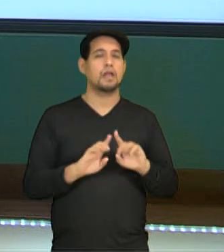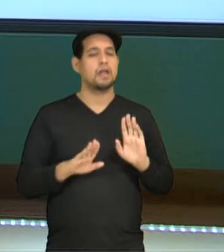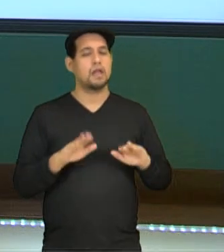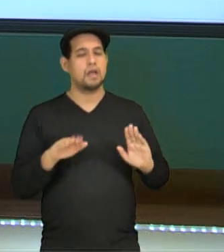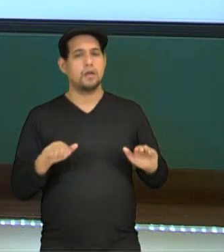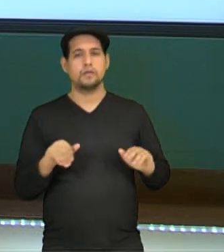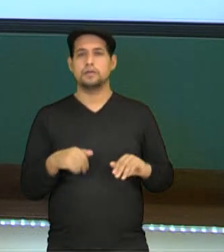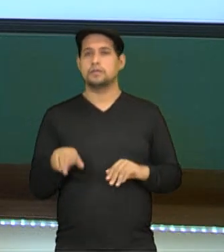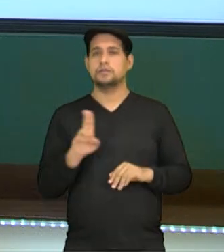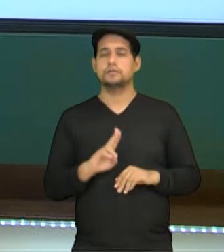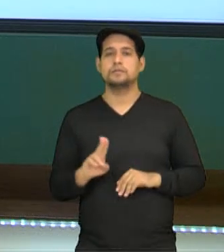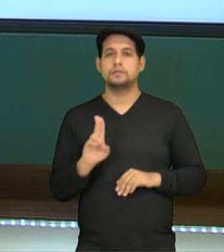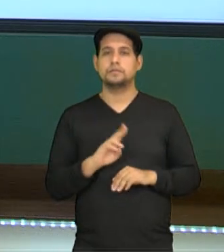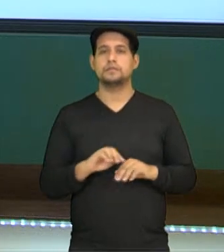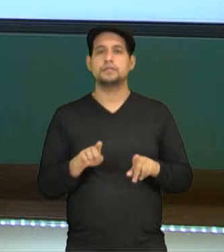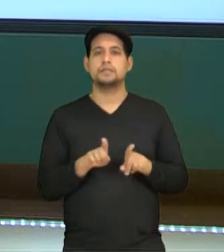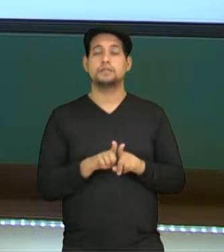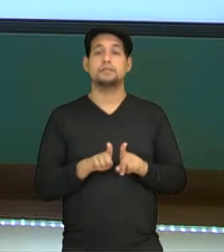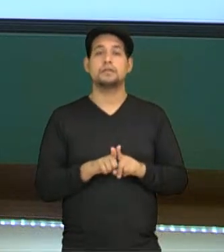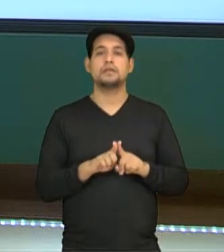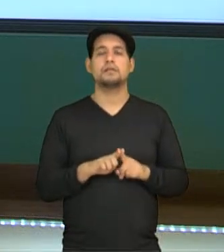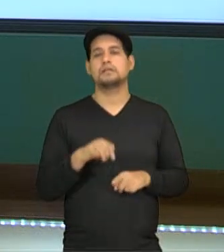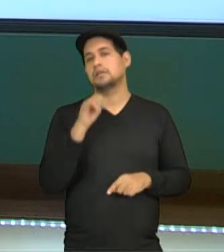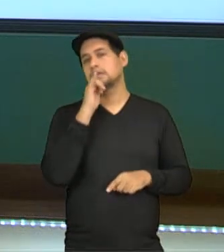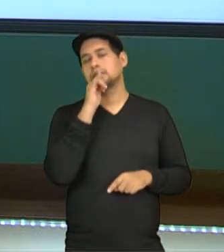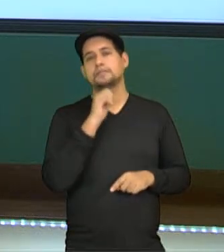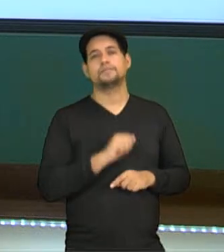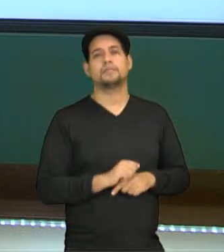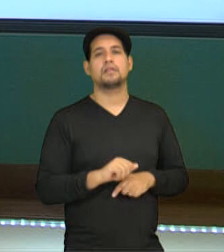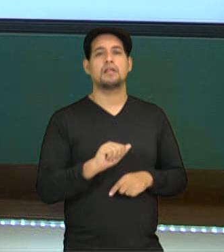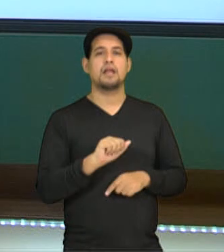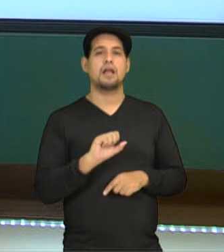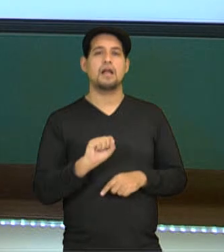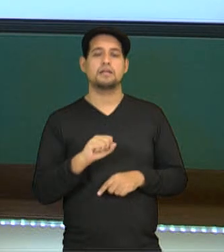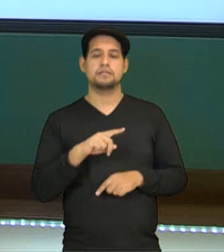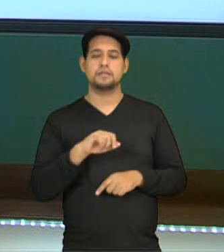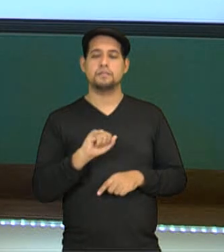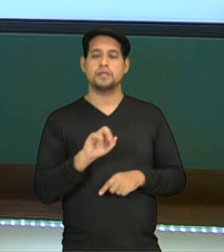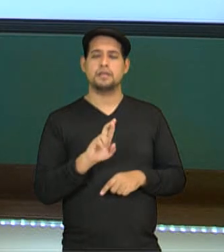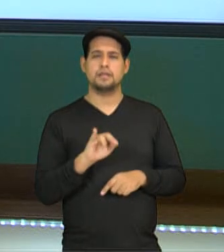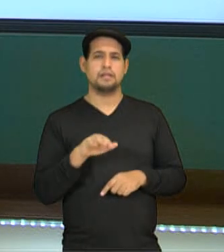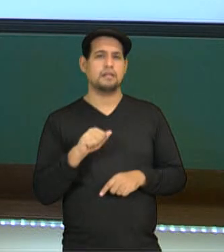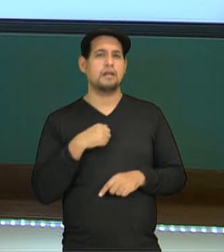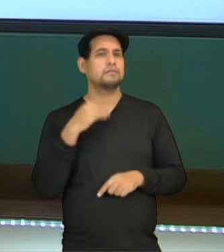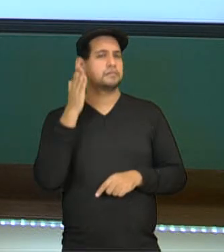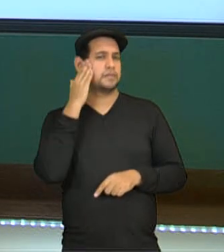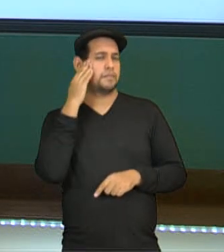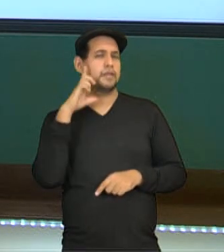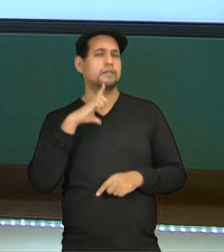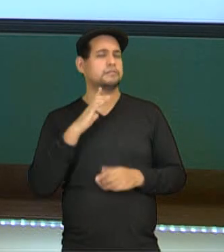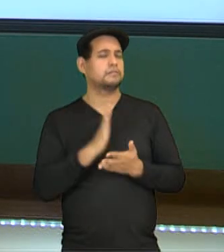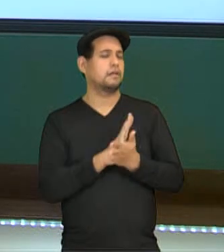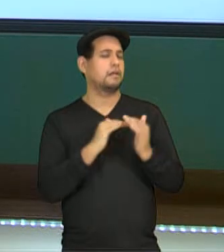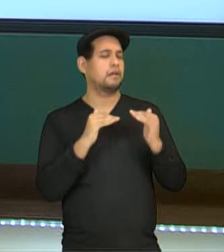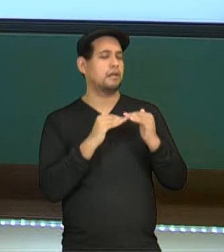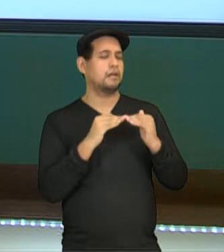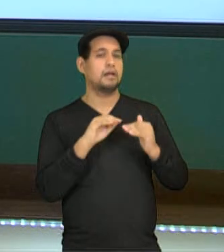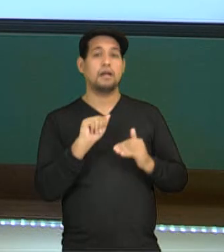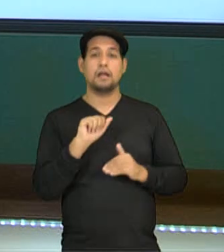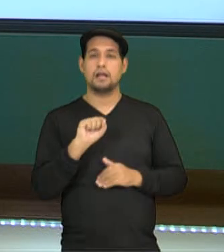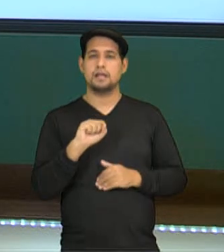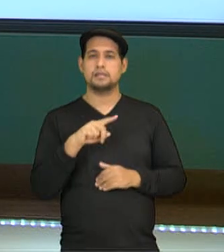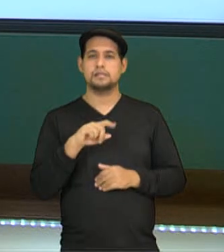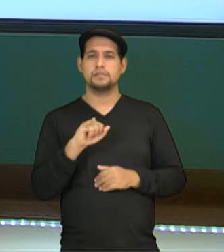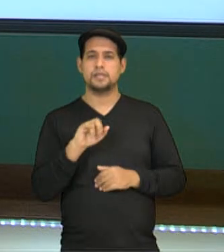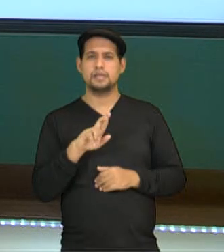algumas aplicações. Aspirina. Ah, professor, eu sabia que tinha alguma coisa com aspirina quando